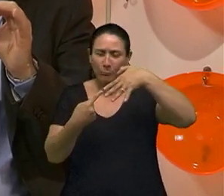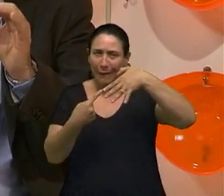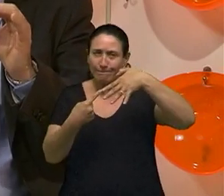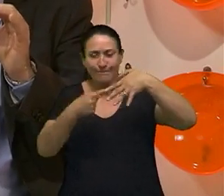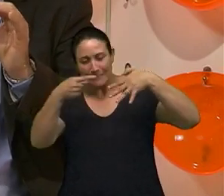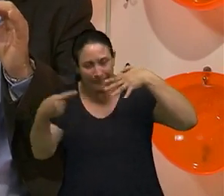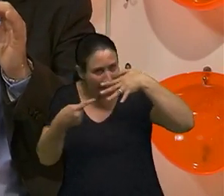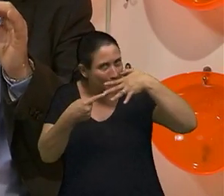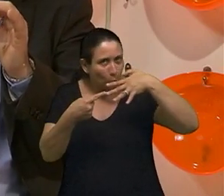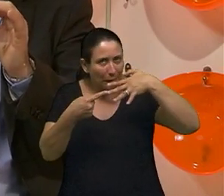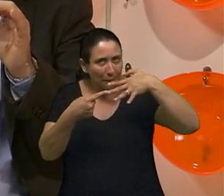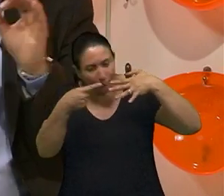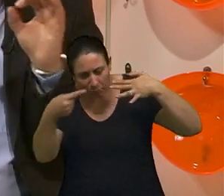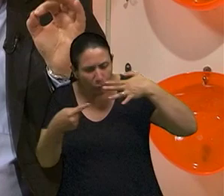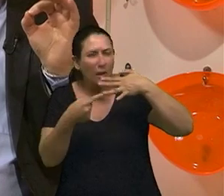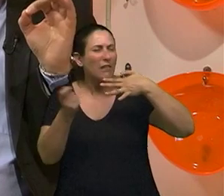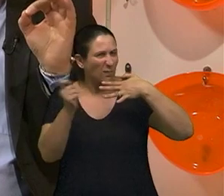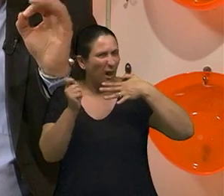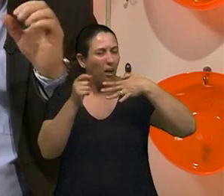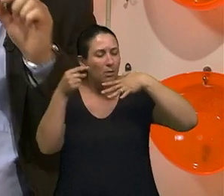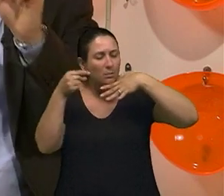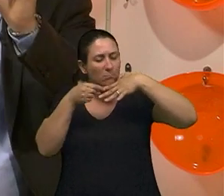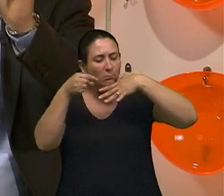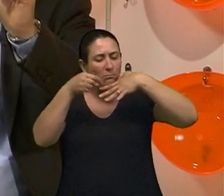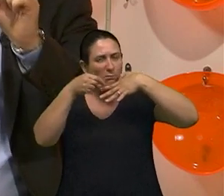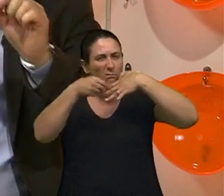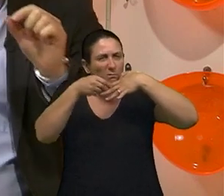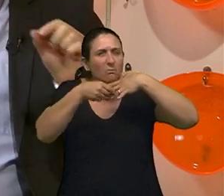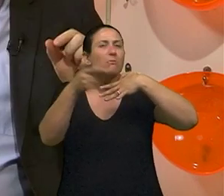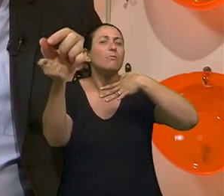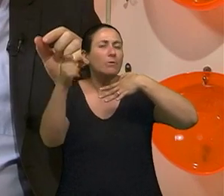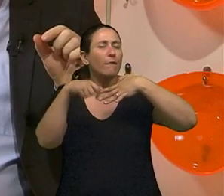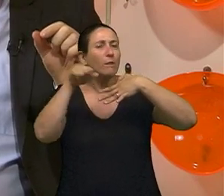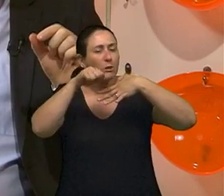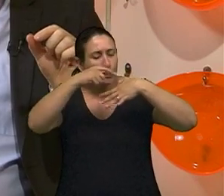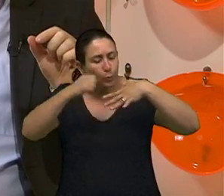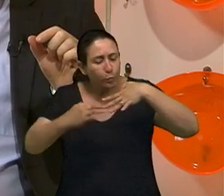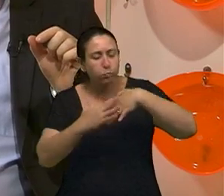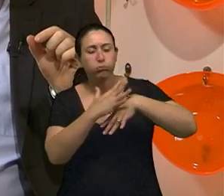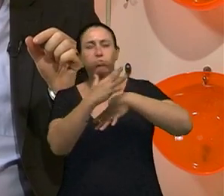encomendar a prótese com alguns furinhos ou uns raminhos e pode